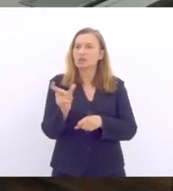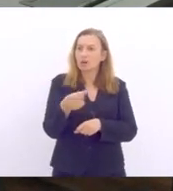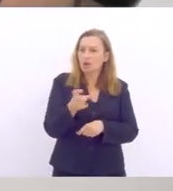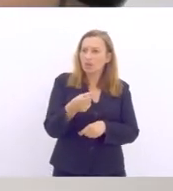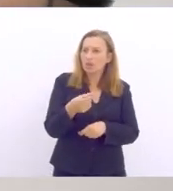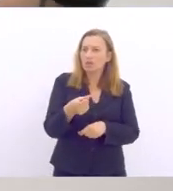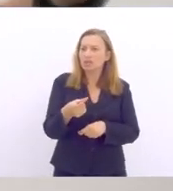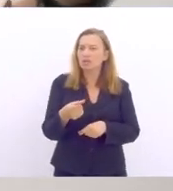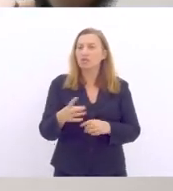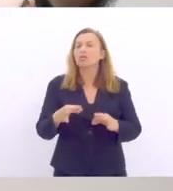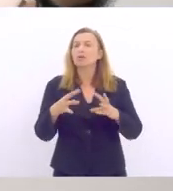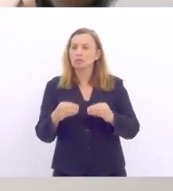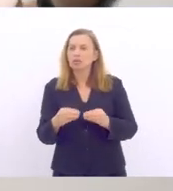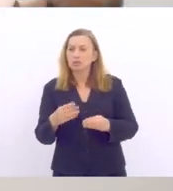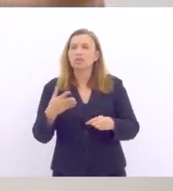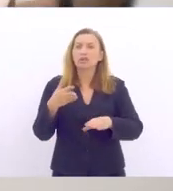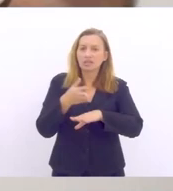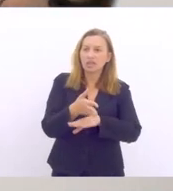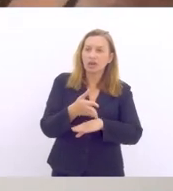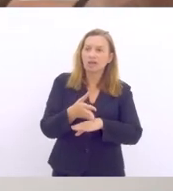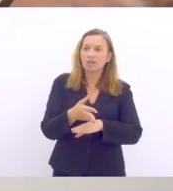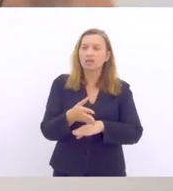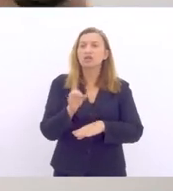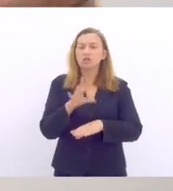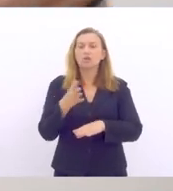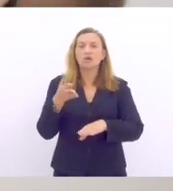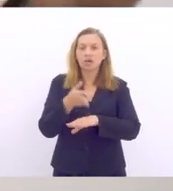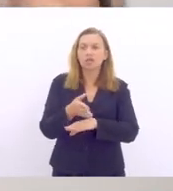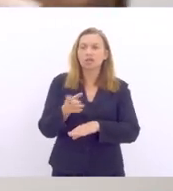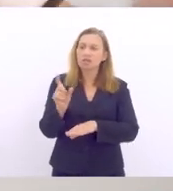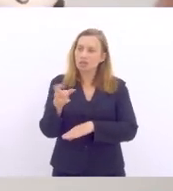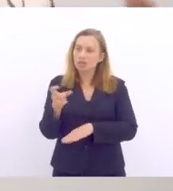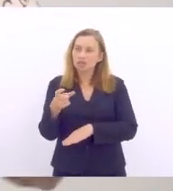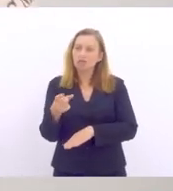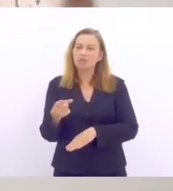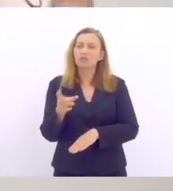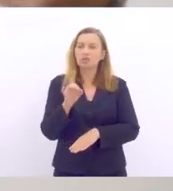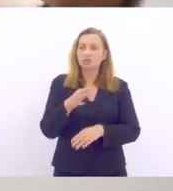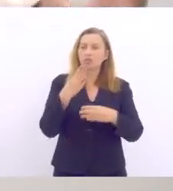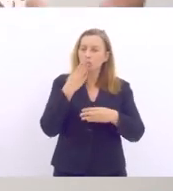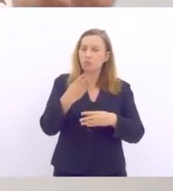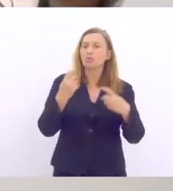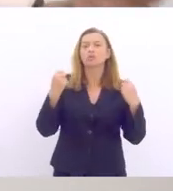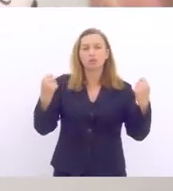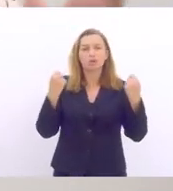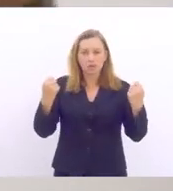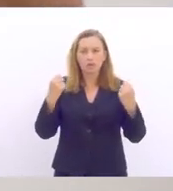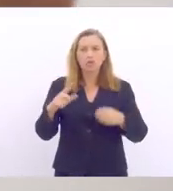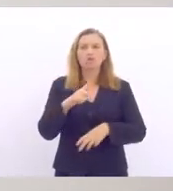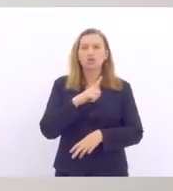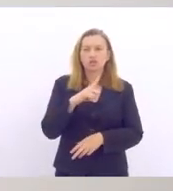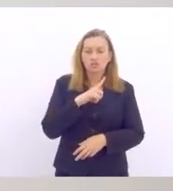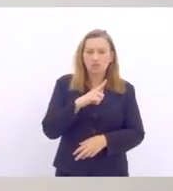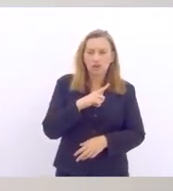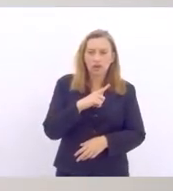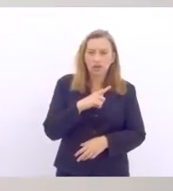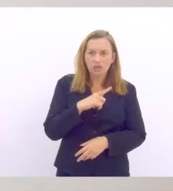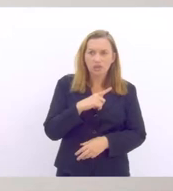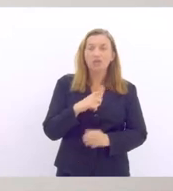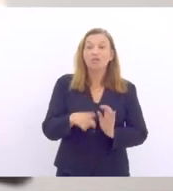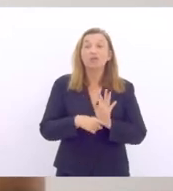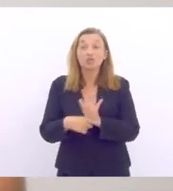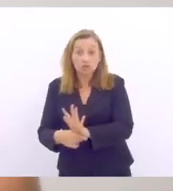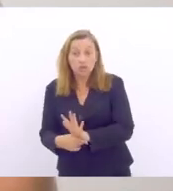torcida organizada poder entrar no estádio. E aí só entra naquele setor ali, de repente, a torcida ou o torcedor que tiver... Vai ajudar